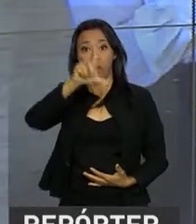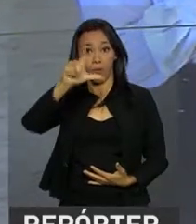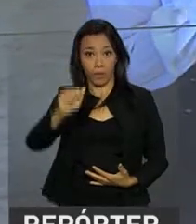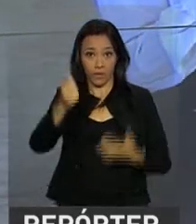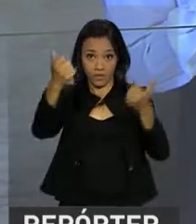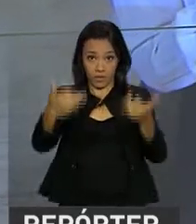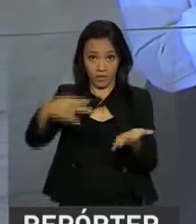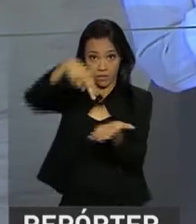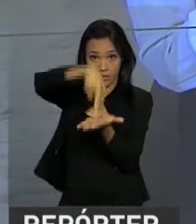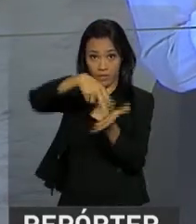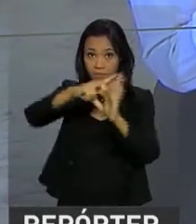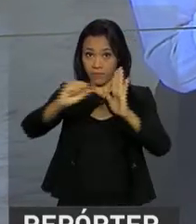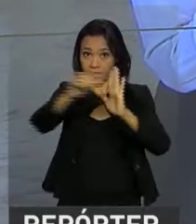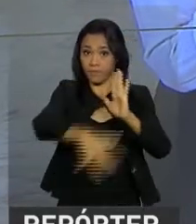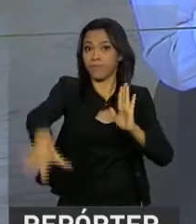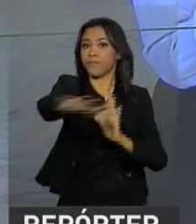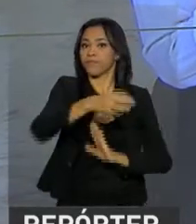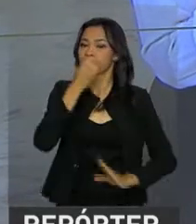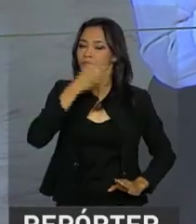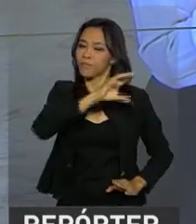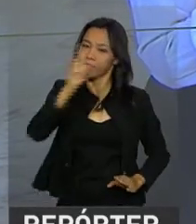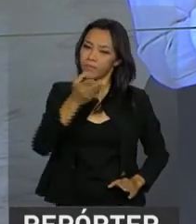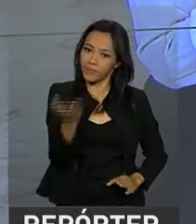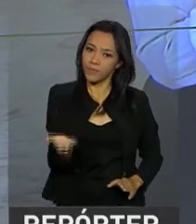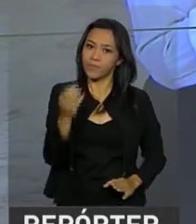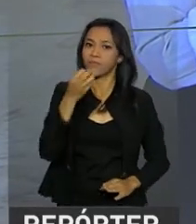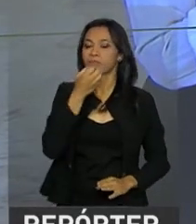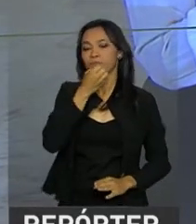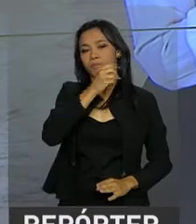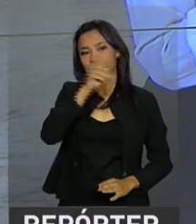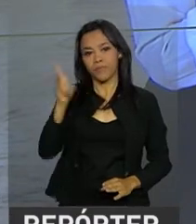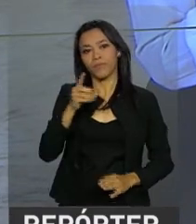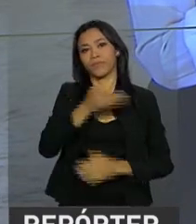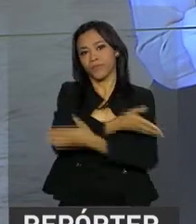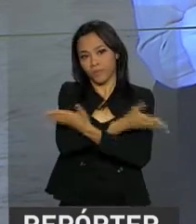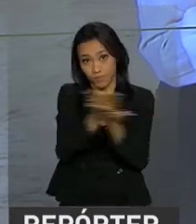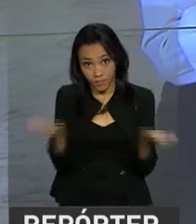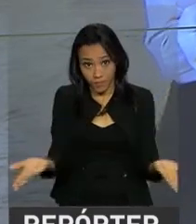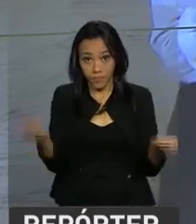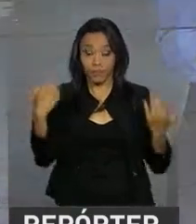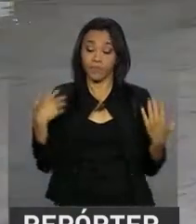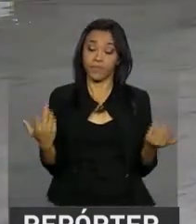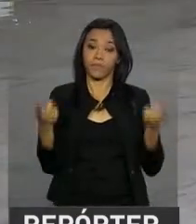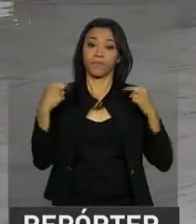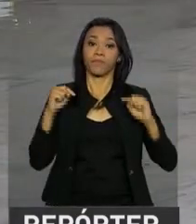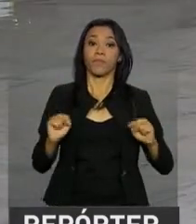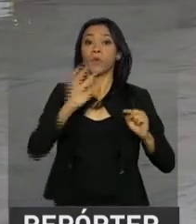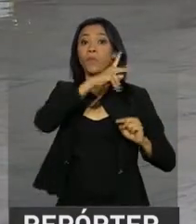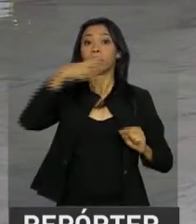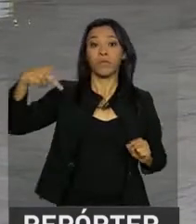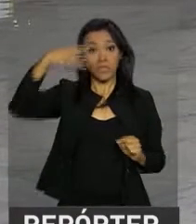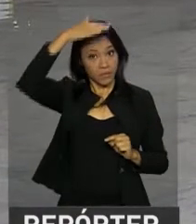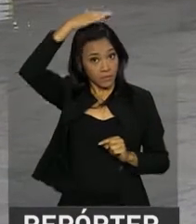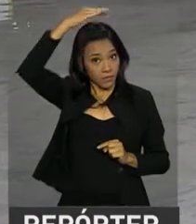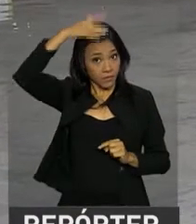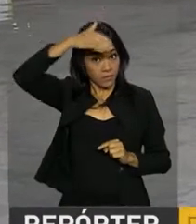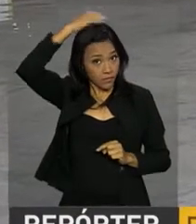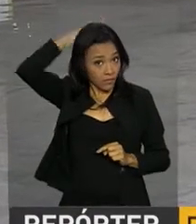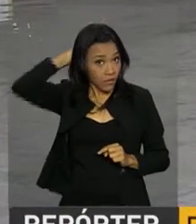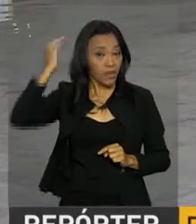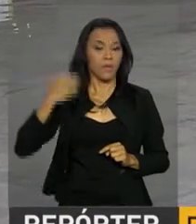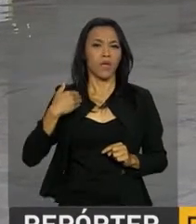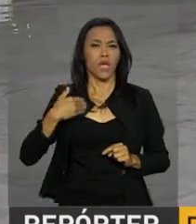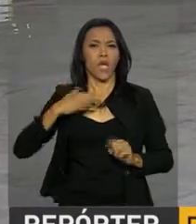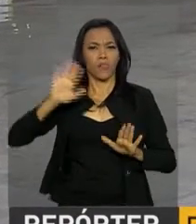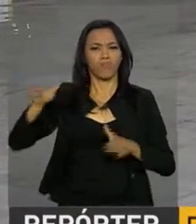Oi, Paola, bom dia para você. Oi, Renata, bom dia para você, bom dia a todos. Renata, o presidente Michel Temer disse que